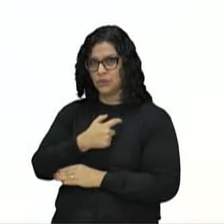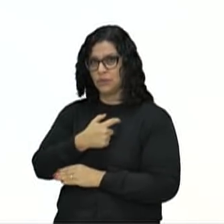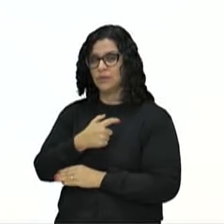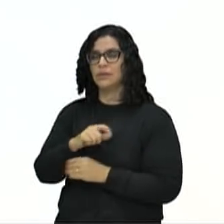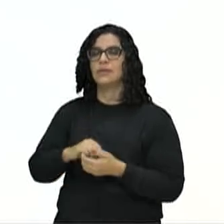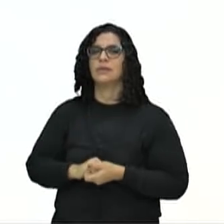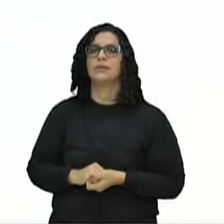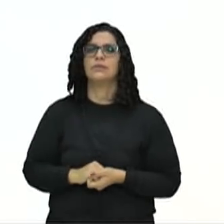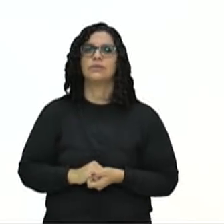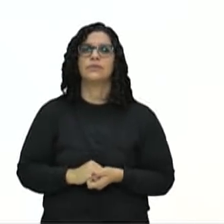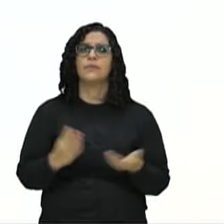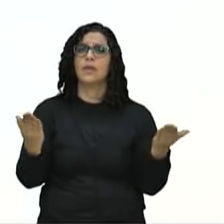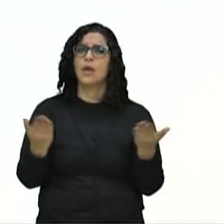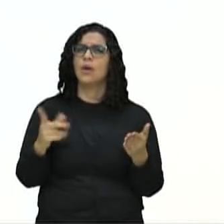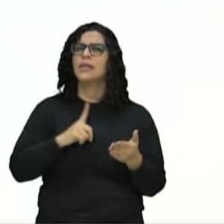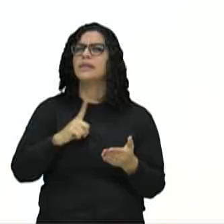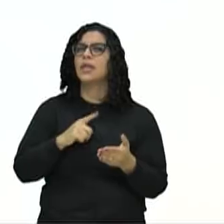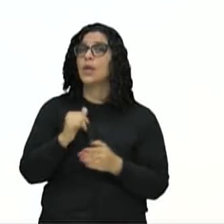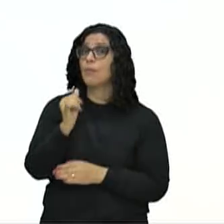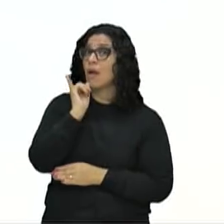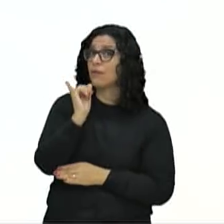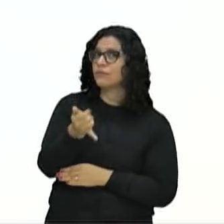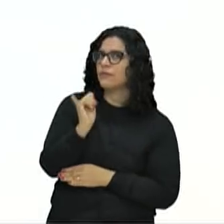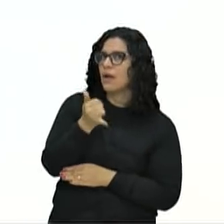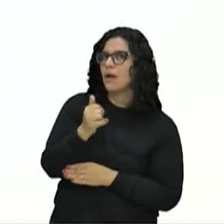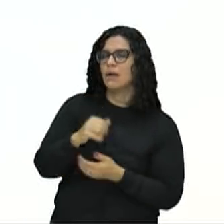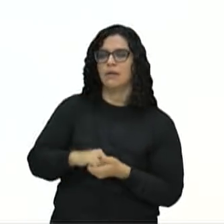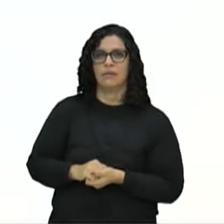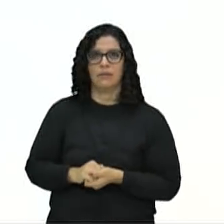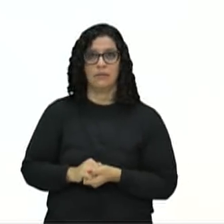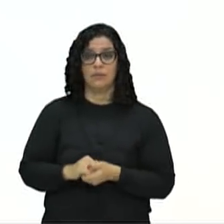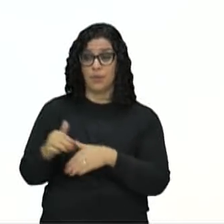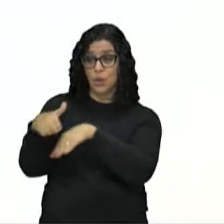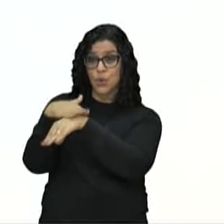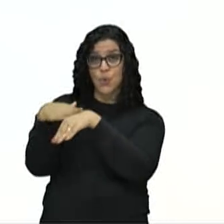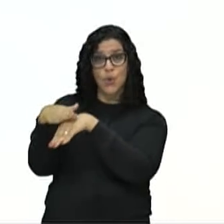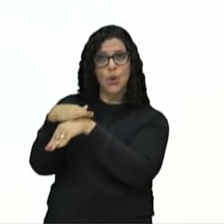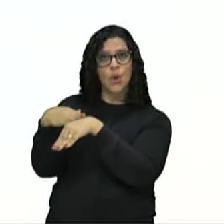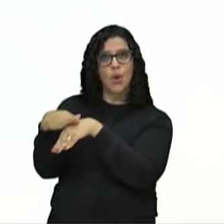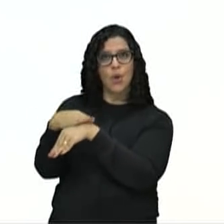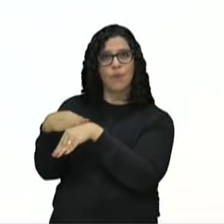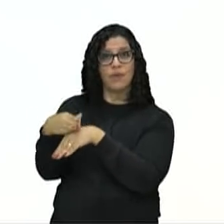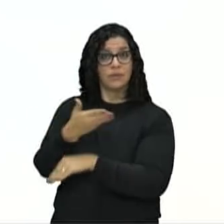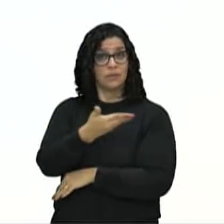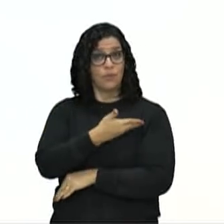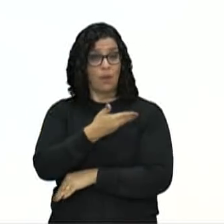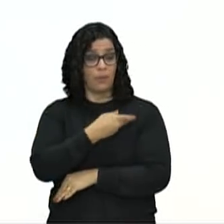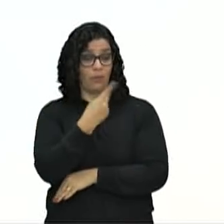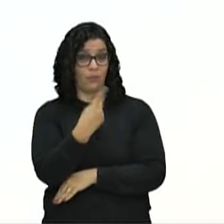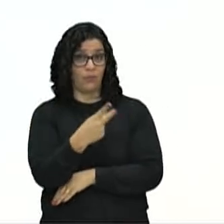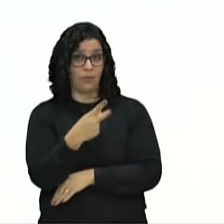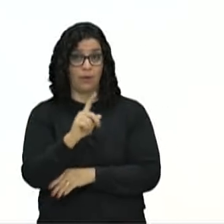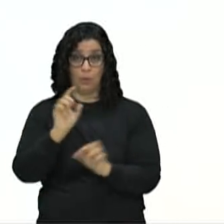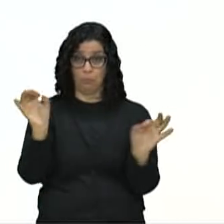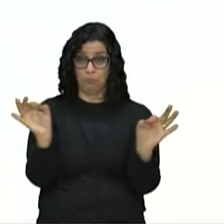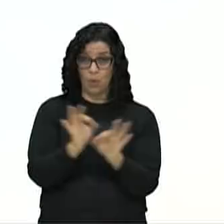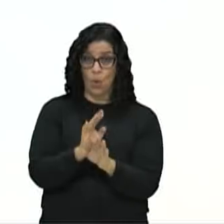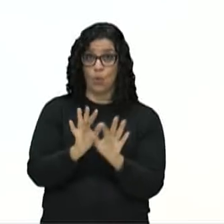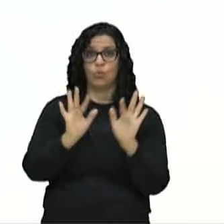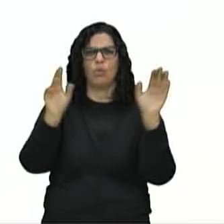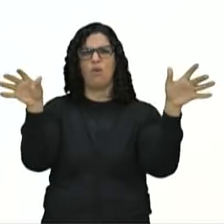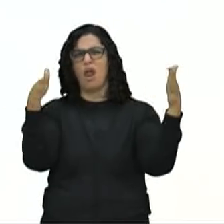personagem, ele tem uma fala, ele tem um diálogo ali com o seu amigo. Depois que passa